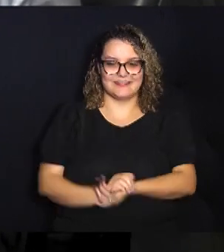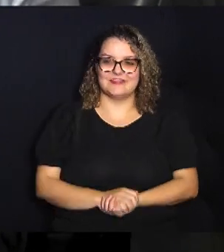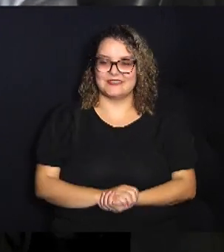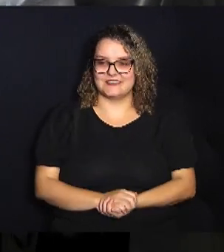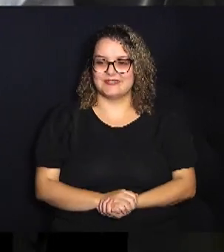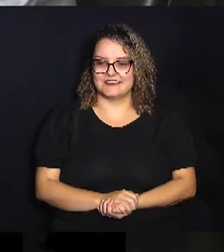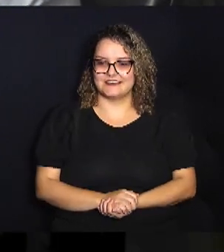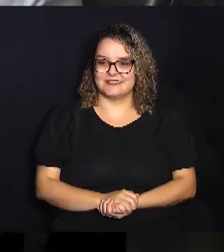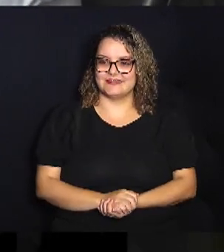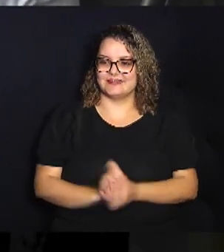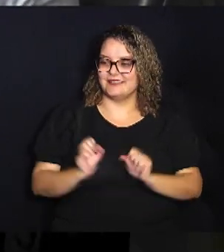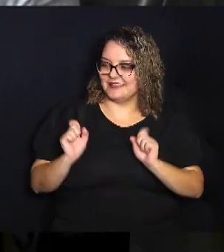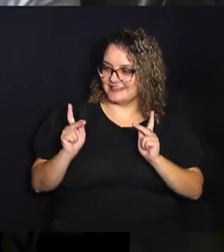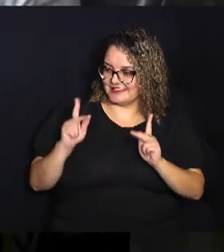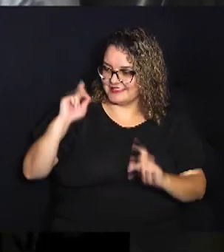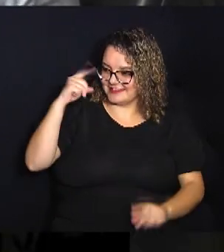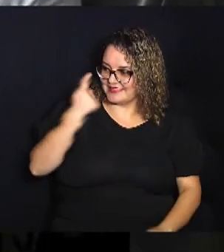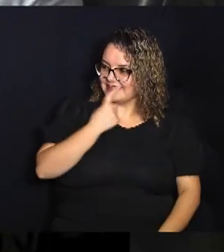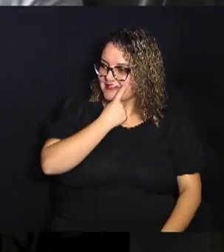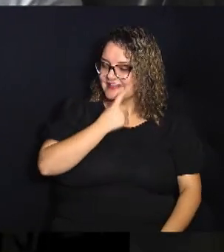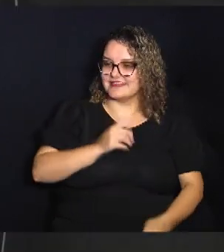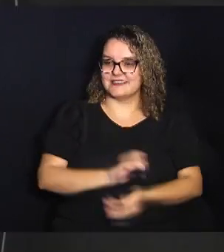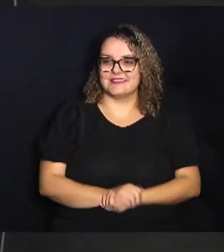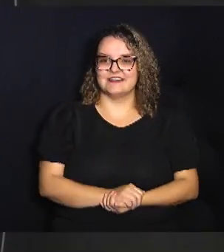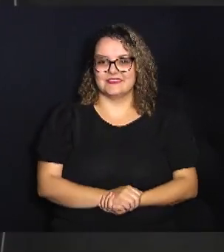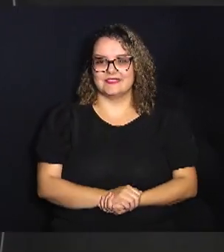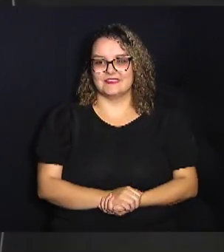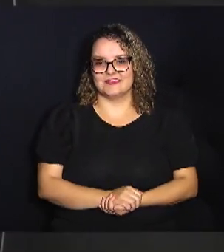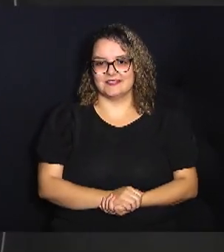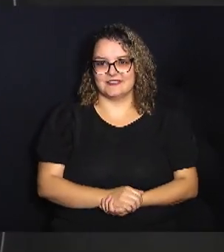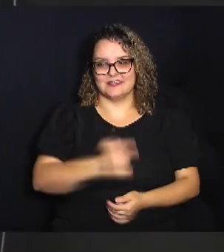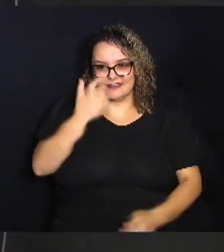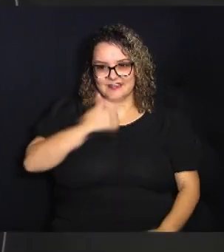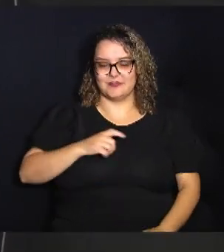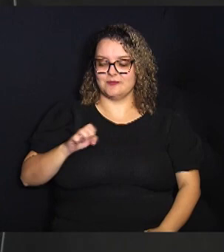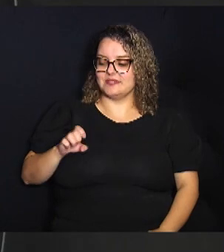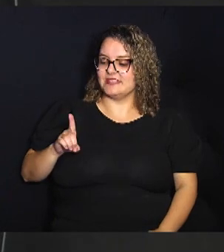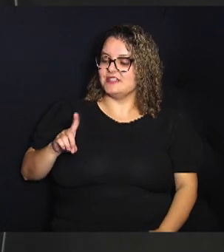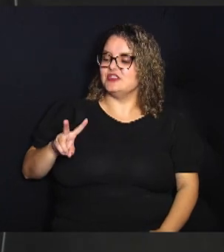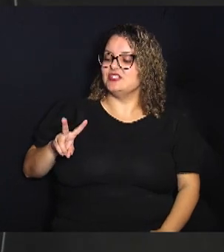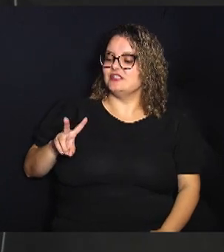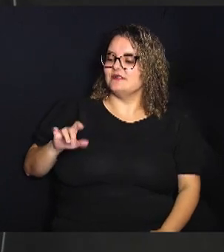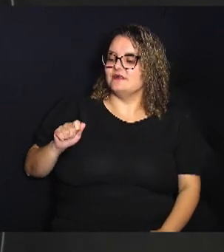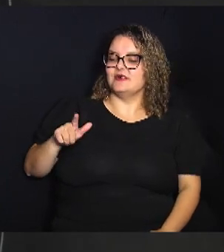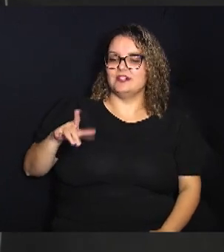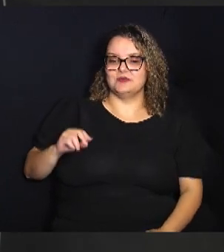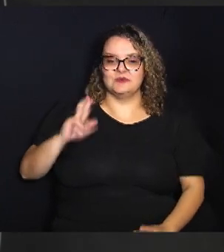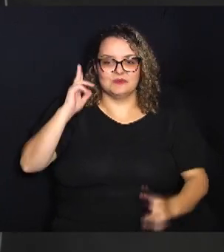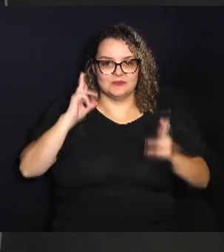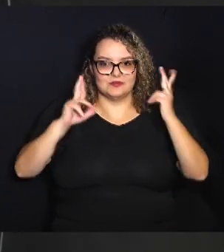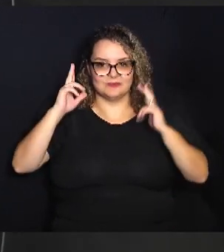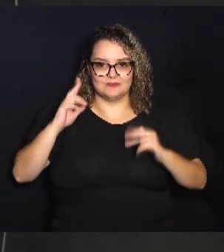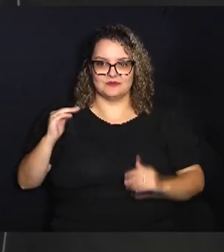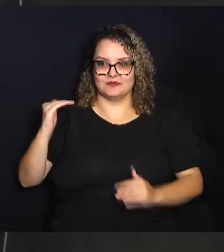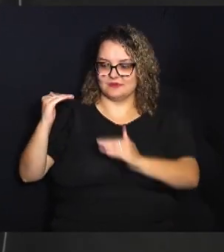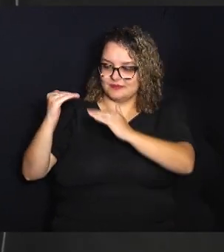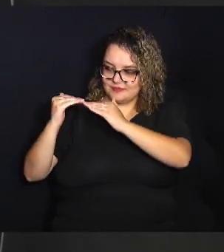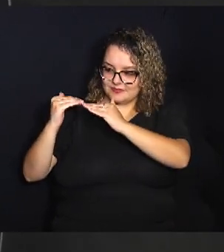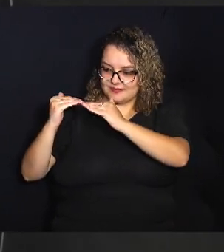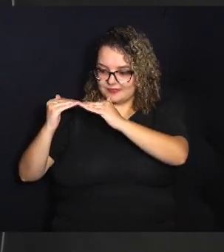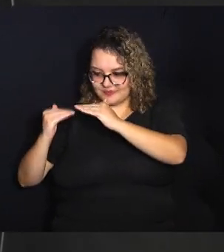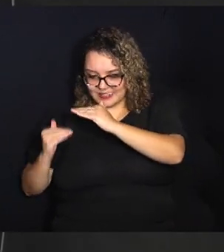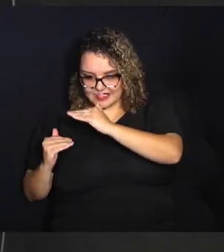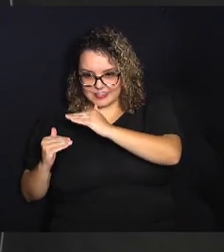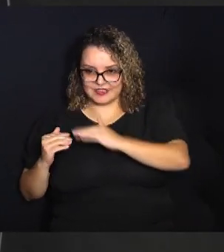autodescrição. Ok, Mirna. Eu sou o Edivaldo Cabelo, sou um homem de estatura